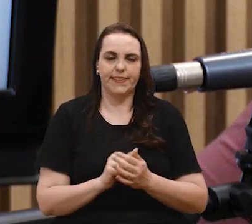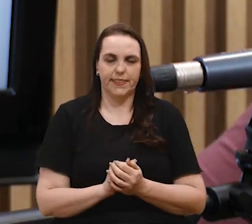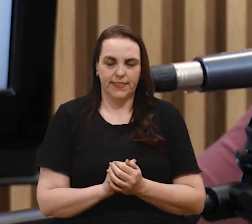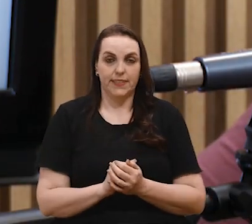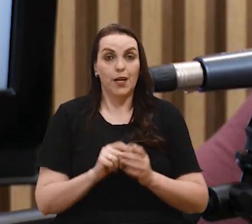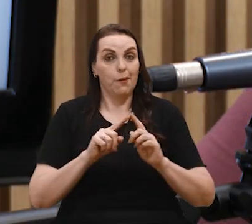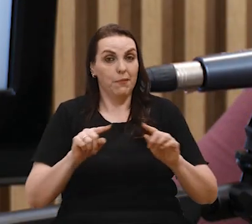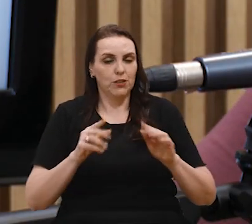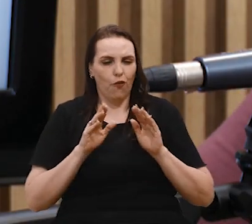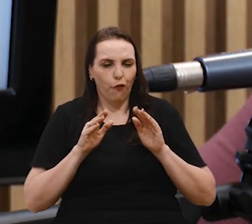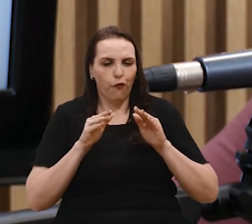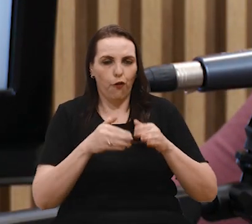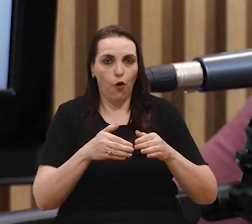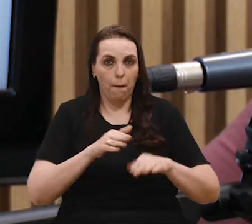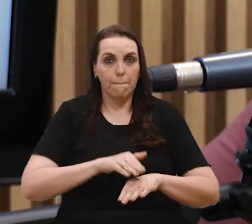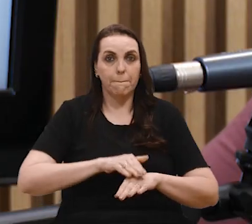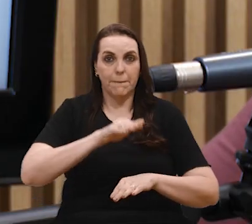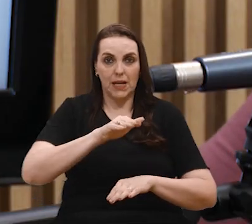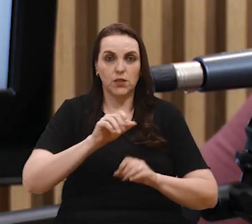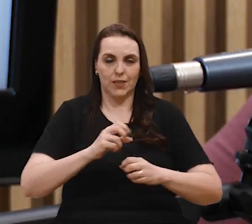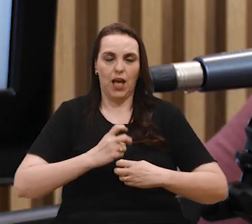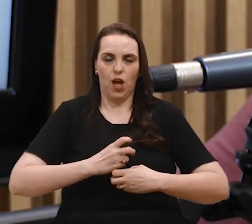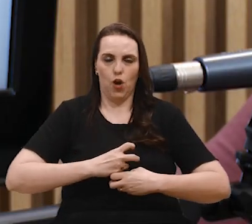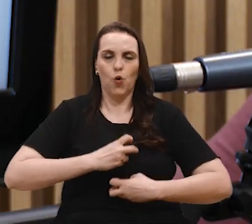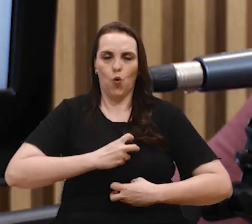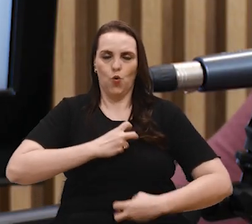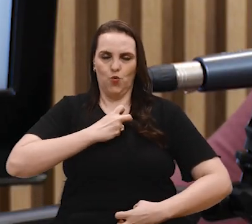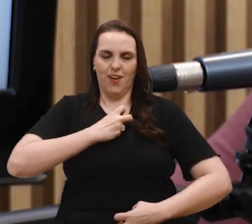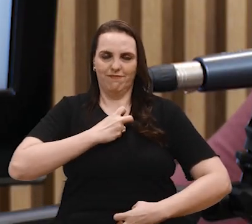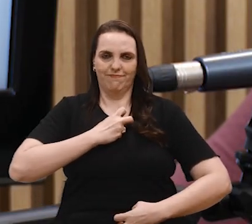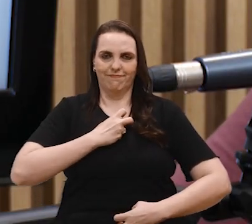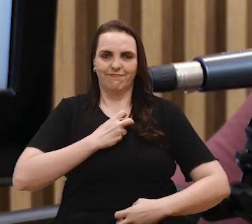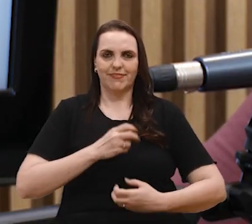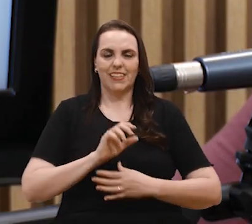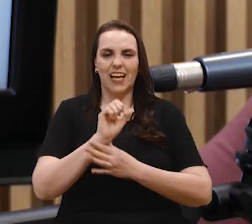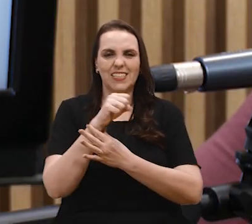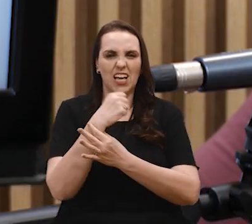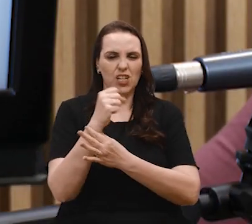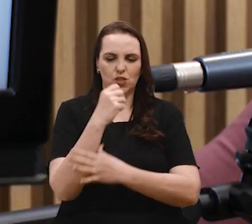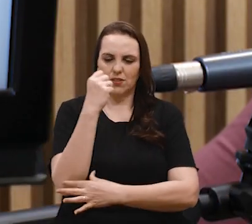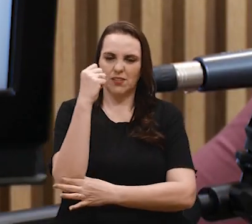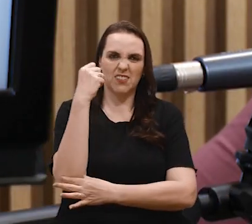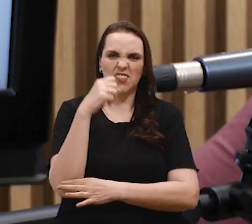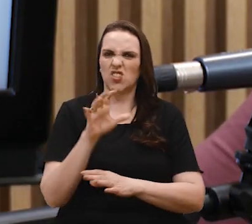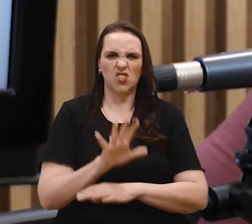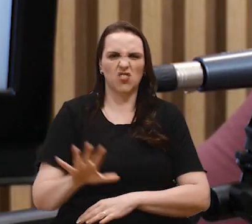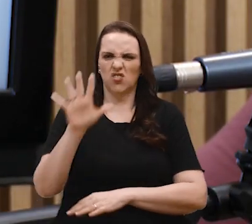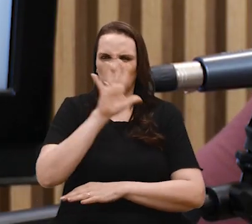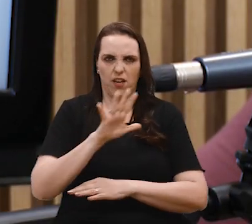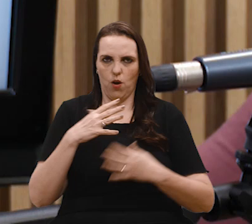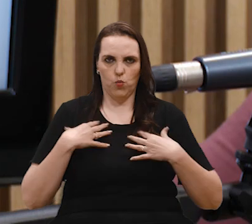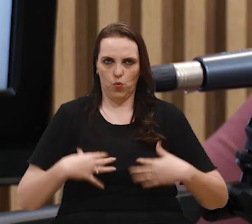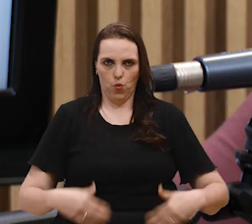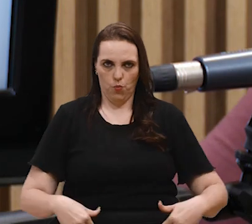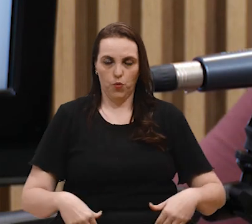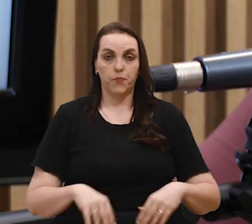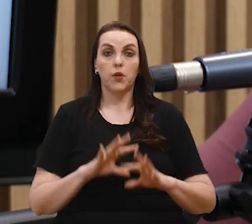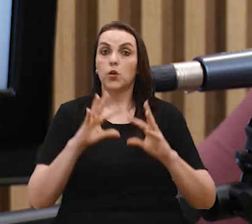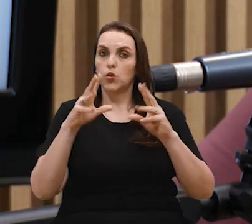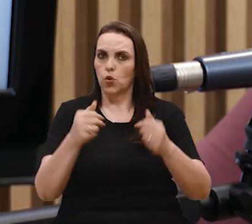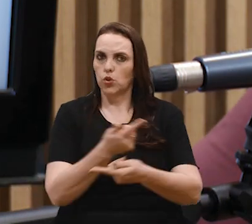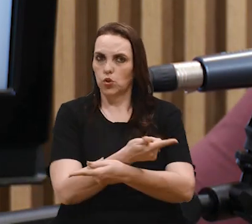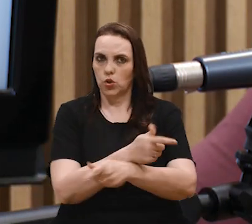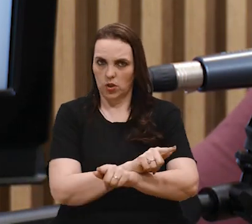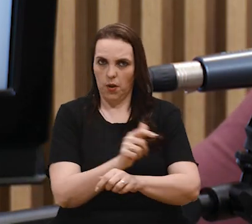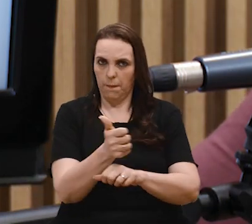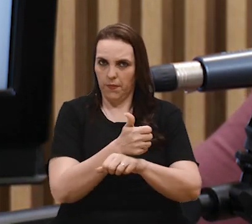coisas aí, tá? Mas a gente foca muito em coluna. Coluna e as articulações no geral. E também... Não são todos